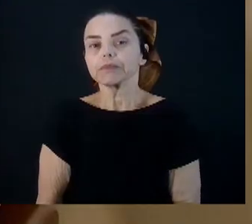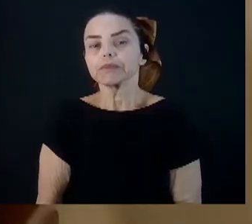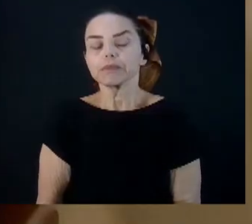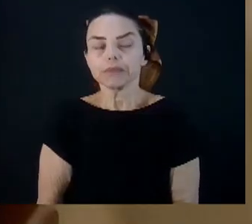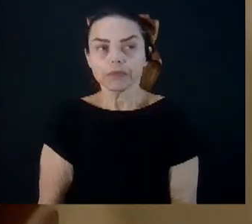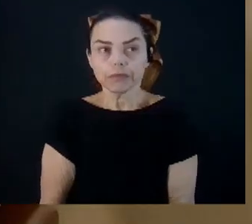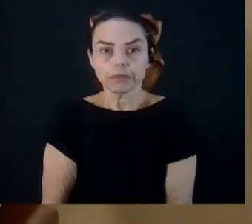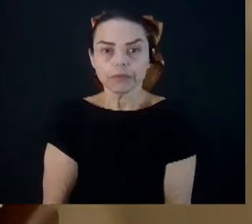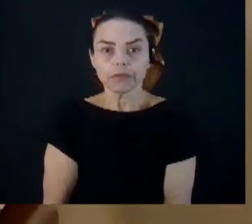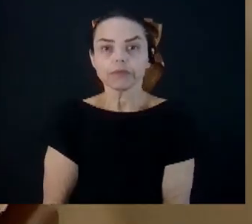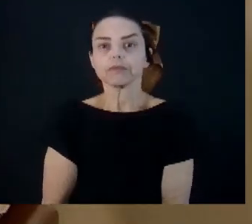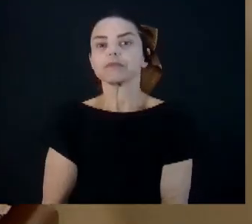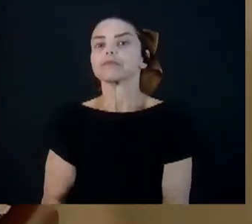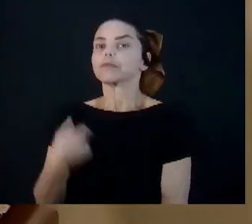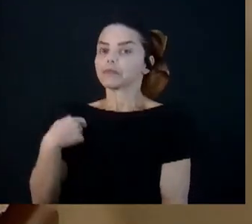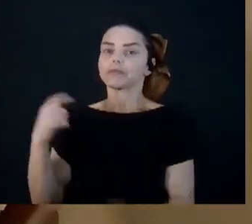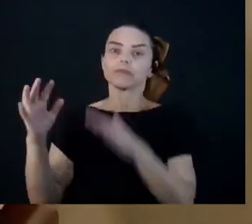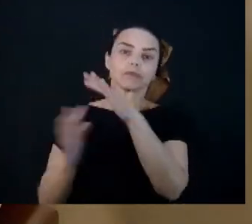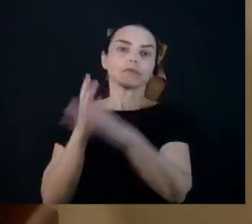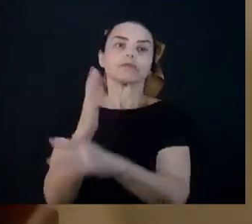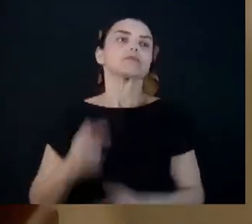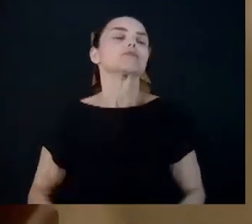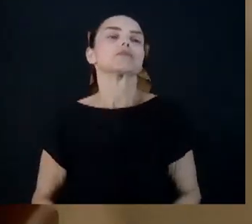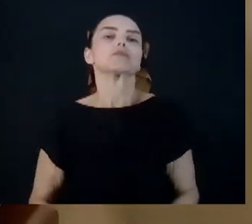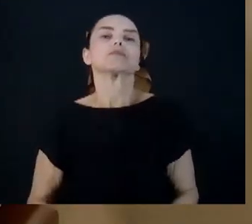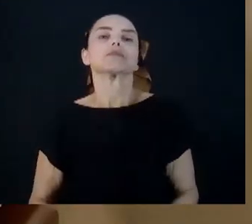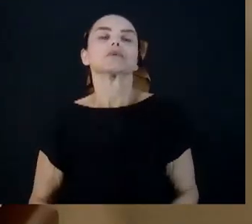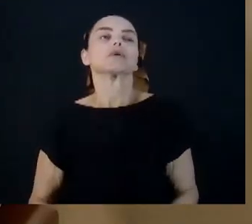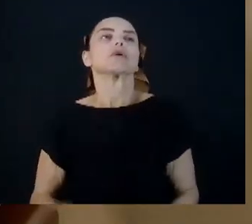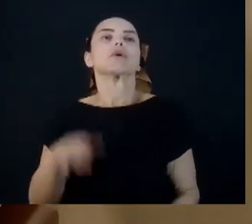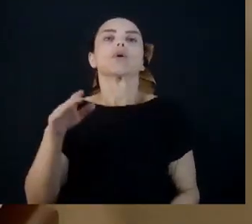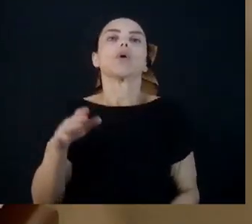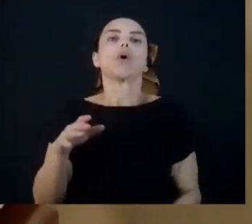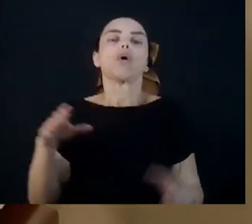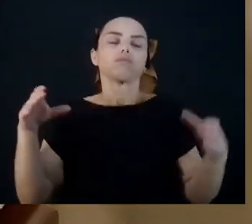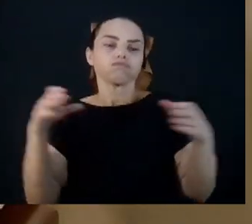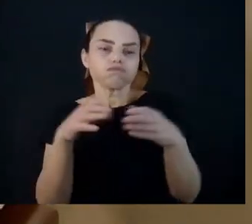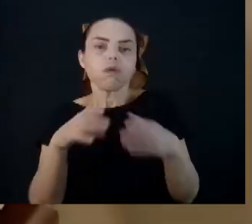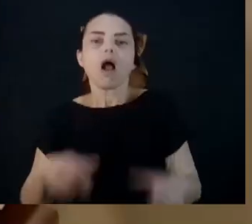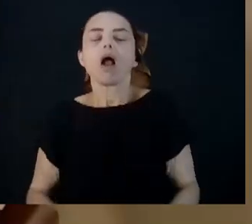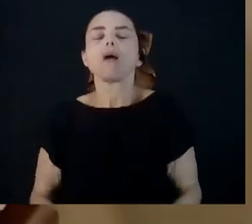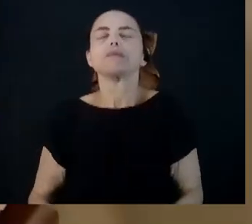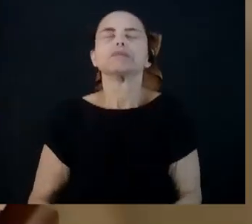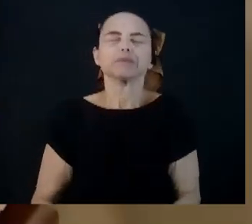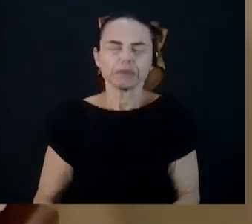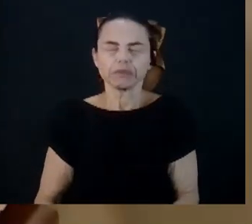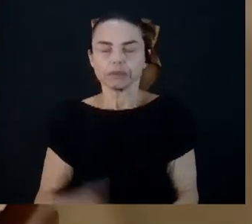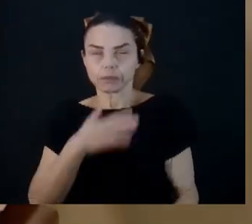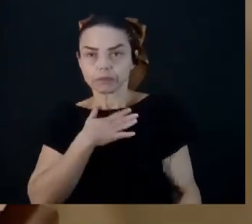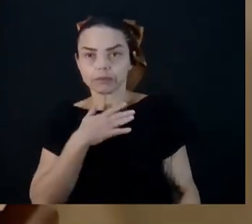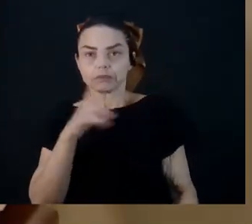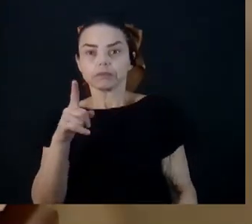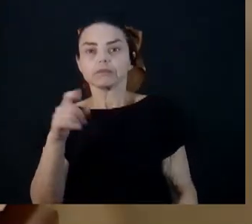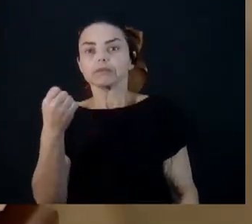Eles vieram trazendo bandas, trazendo um monte de coisa. Tanto é que em